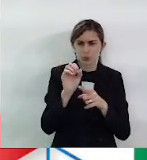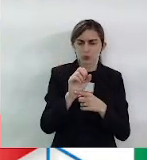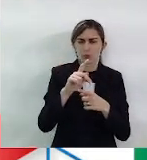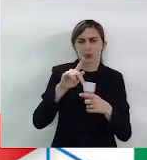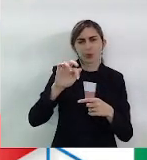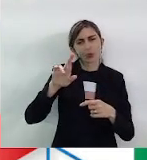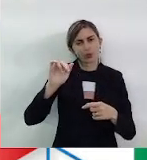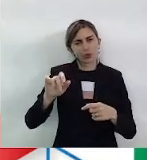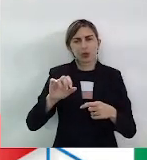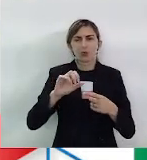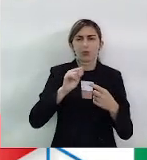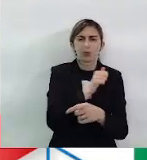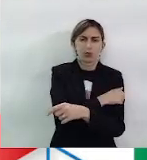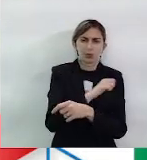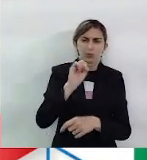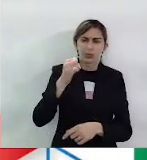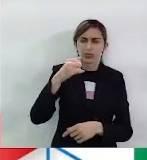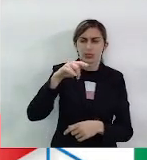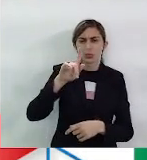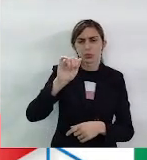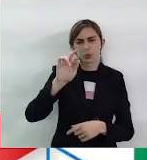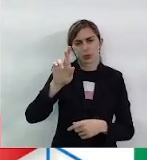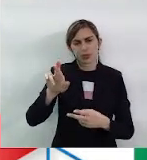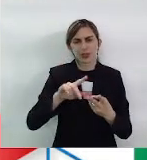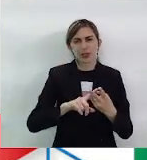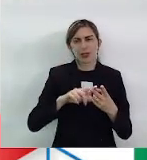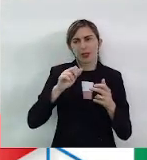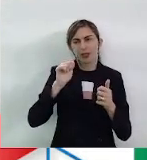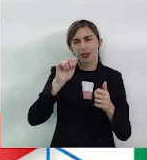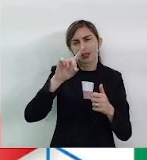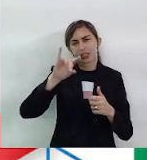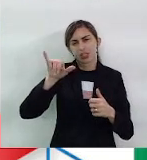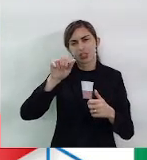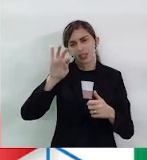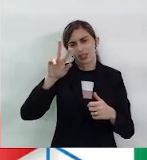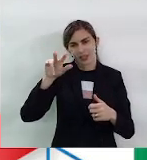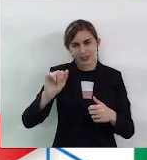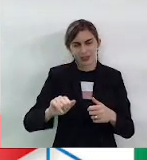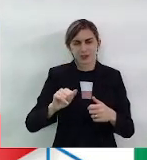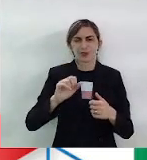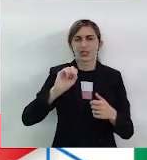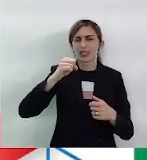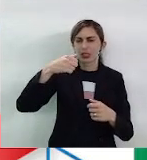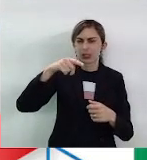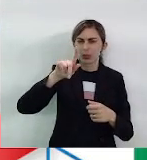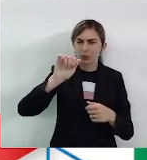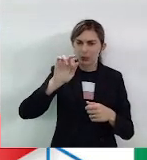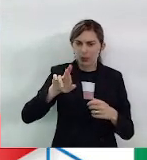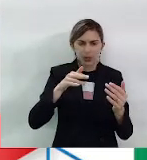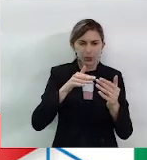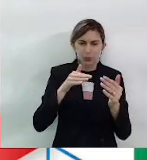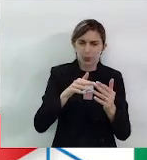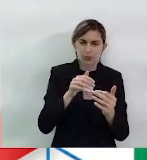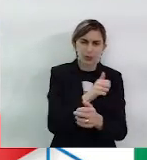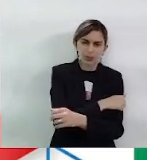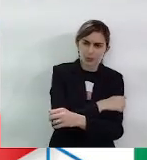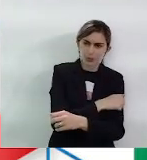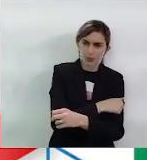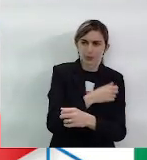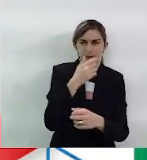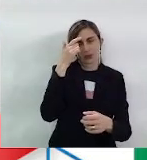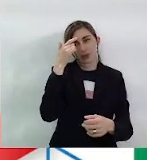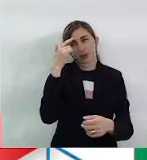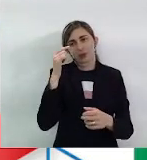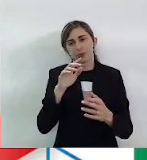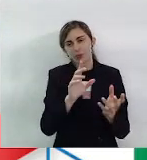no singular. Eu vou ter aí o adjetivo indisciplinado no singular, concordando com aluno, discordando de